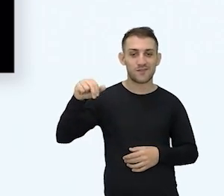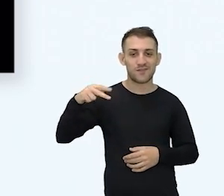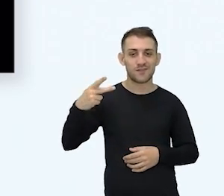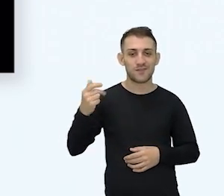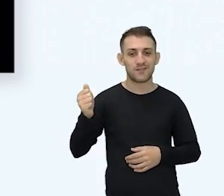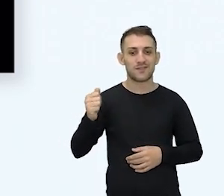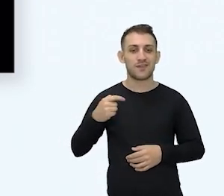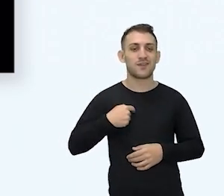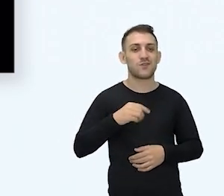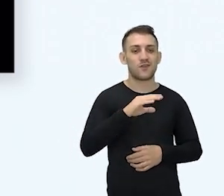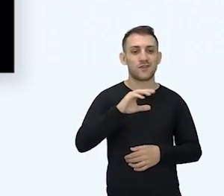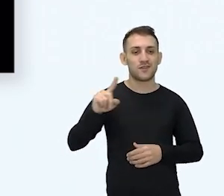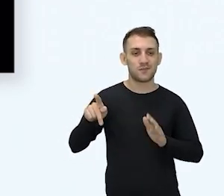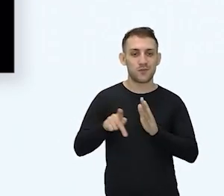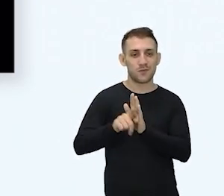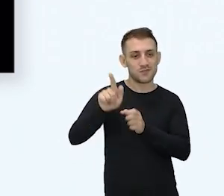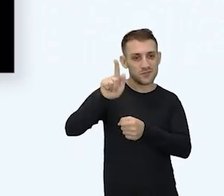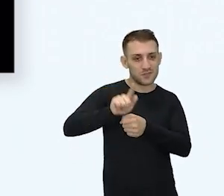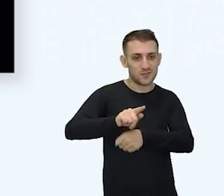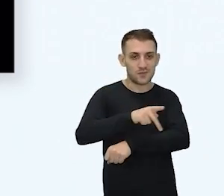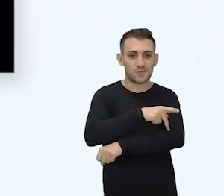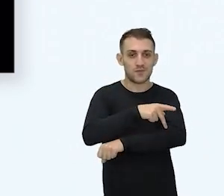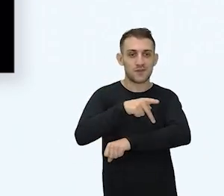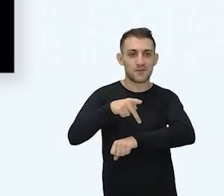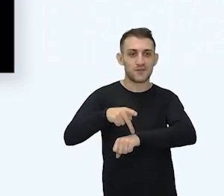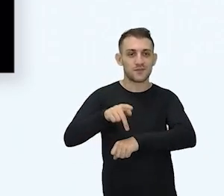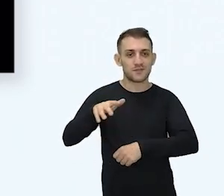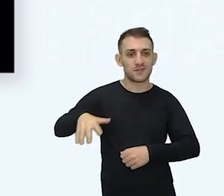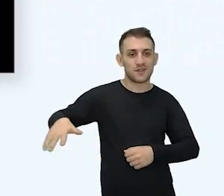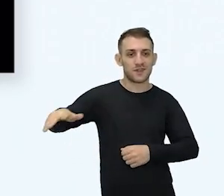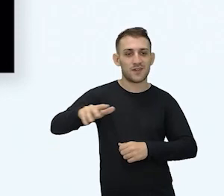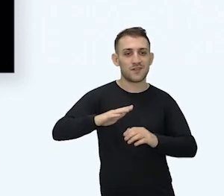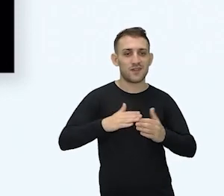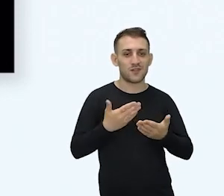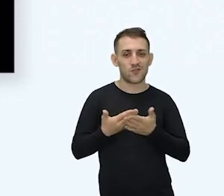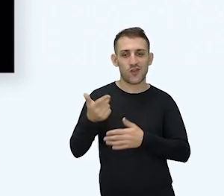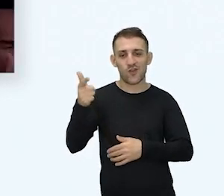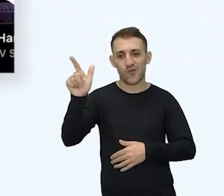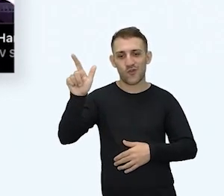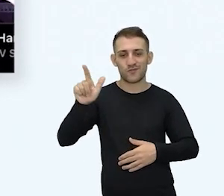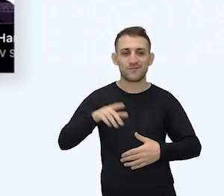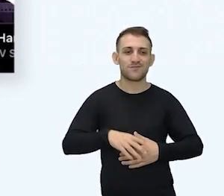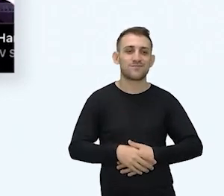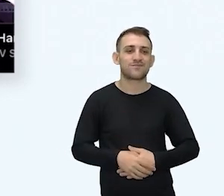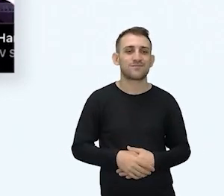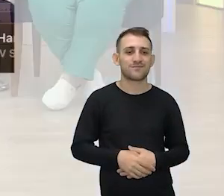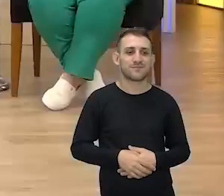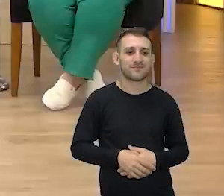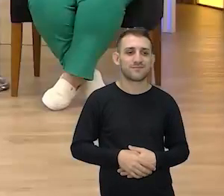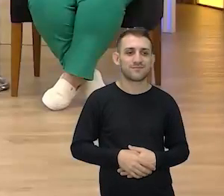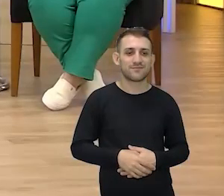sou coordenadora de gestão pedagógica geral da Dr. William Amin.